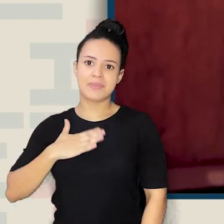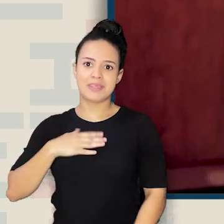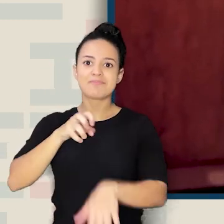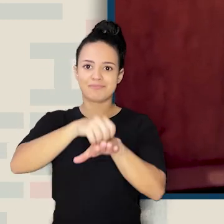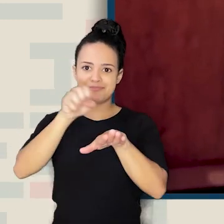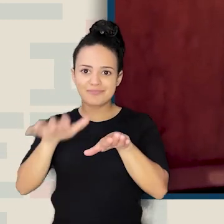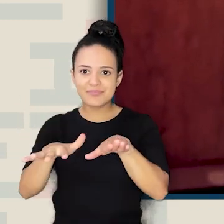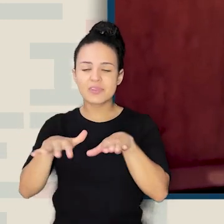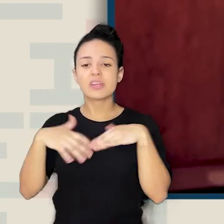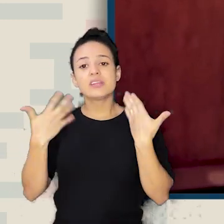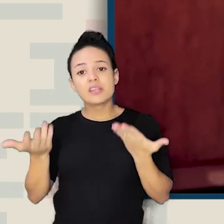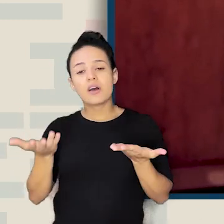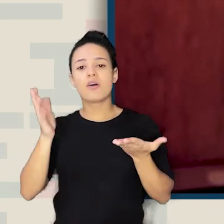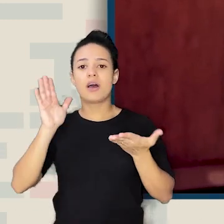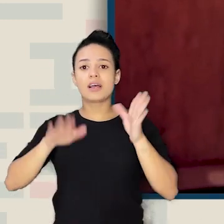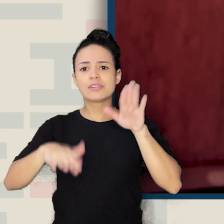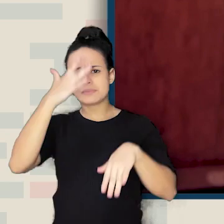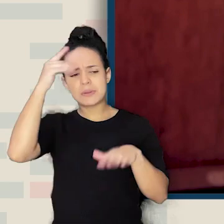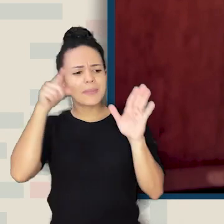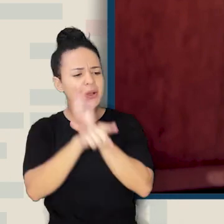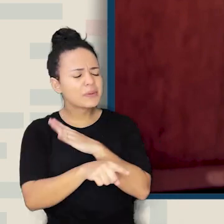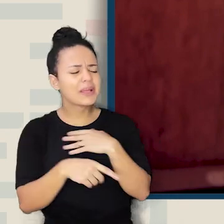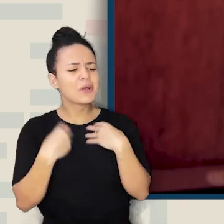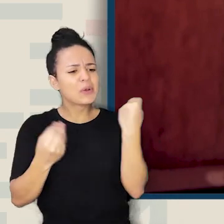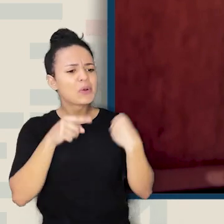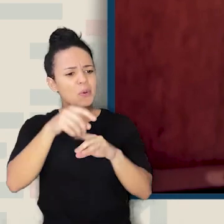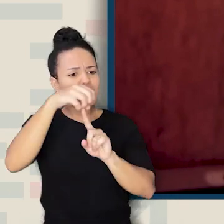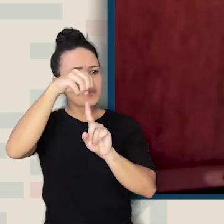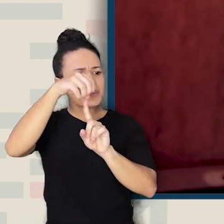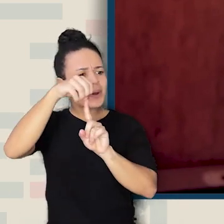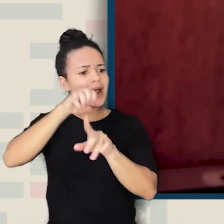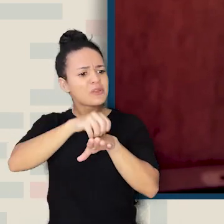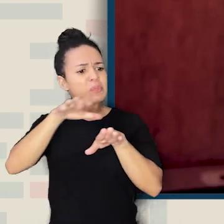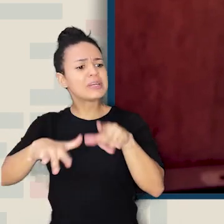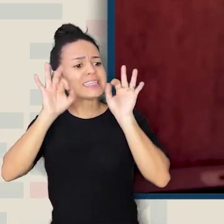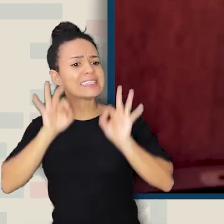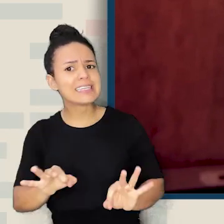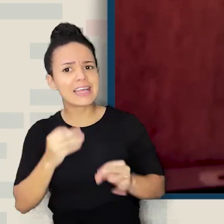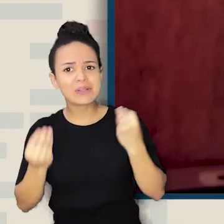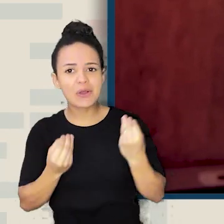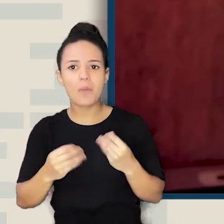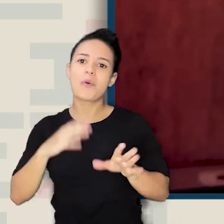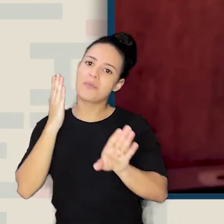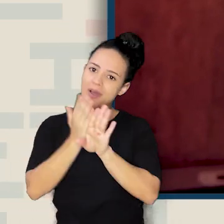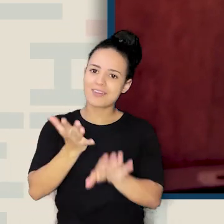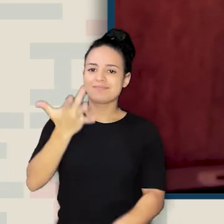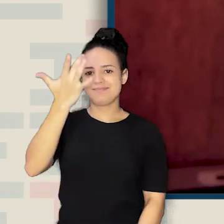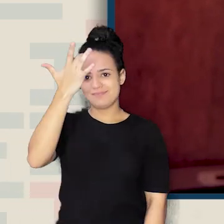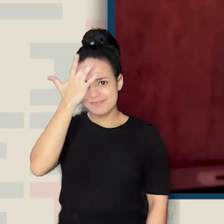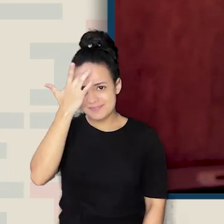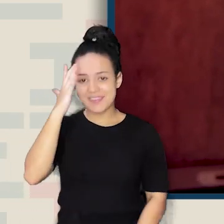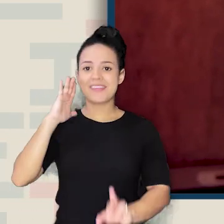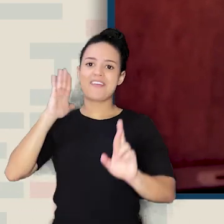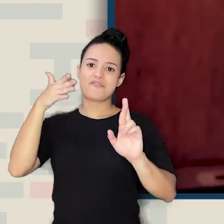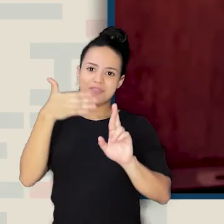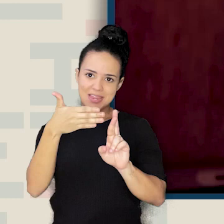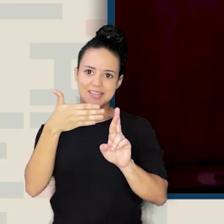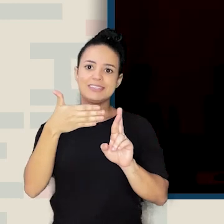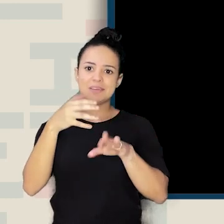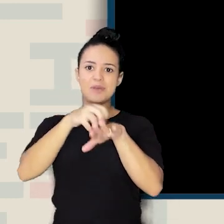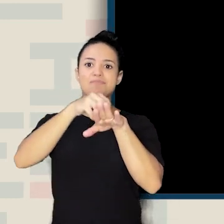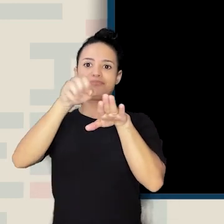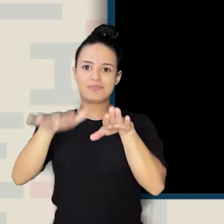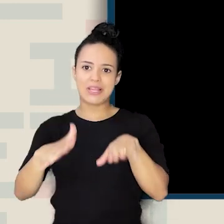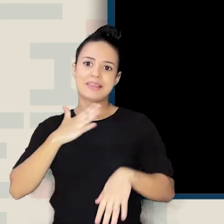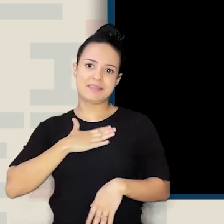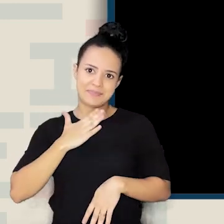vezes a pessoa pergunta, mas como ele desce na parada dele? É porque eu memorizei um ponto de referência para eu descer ali na minha parada, entendeu?